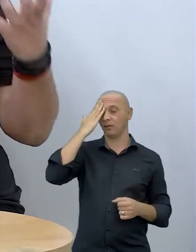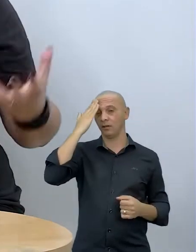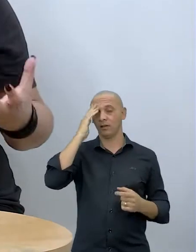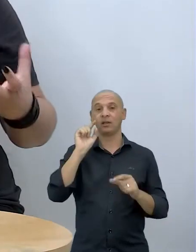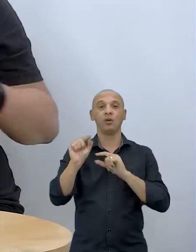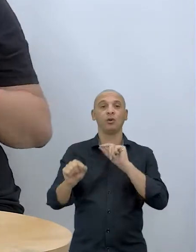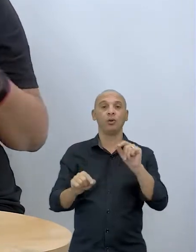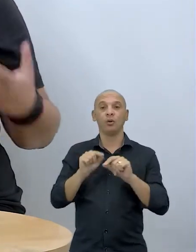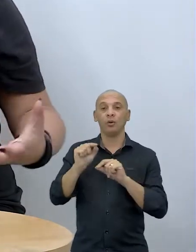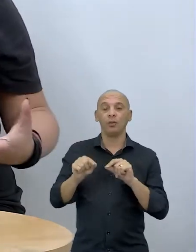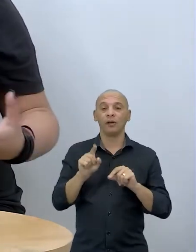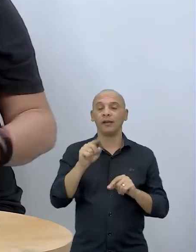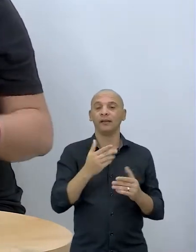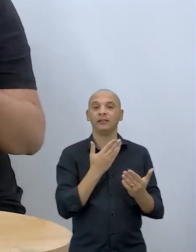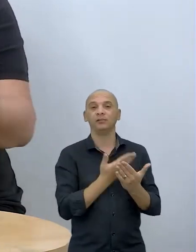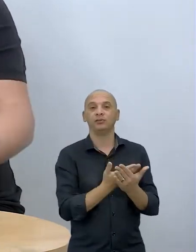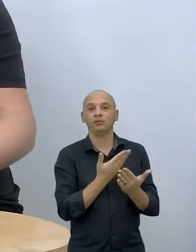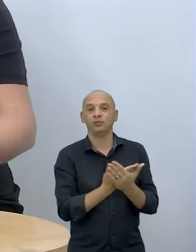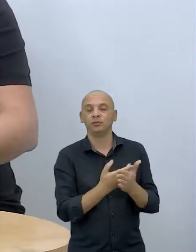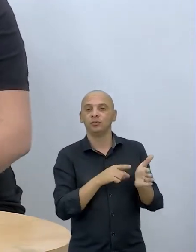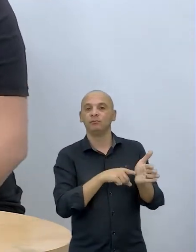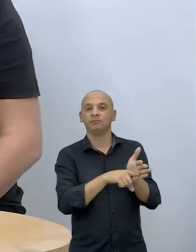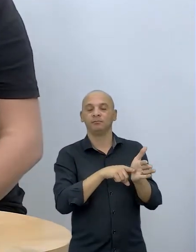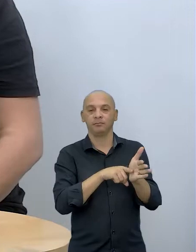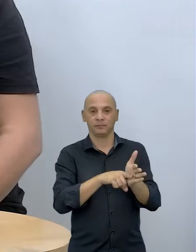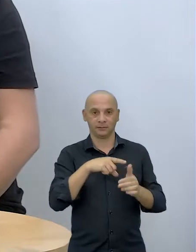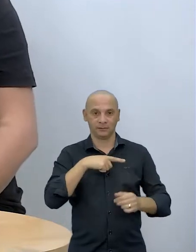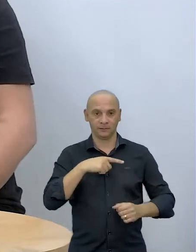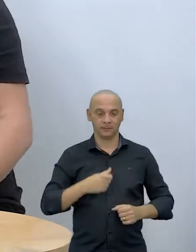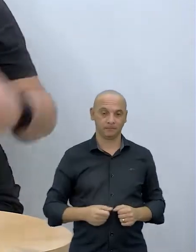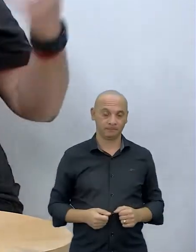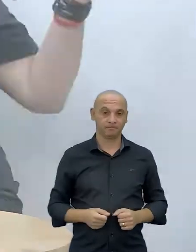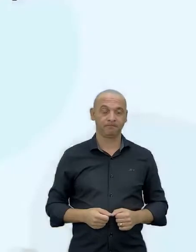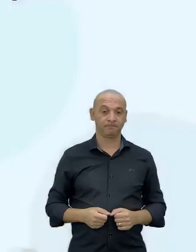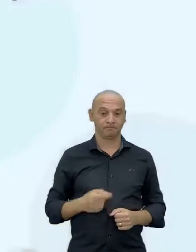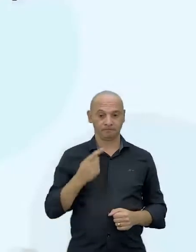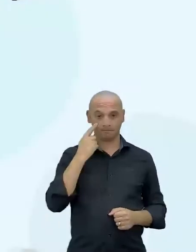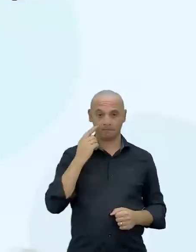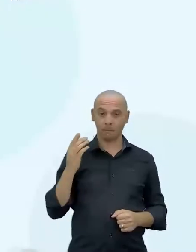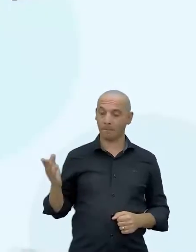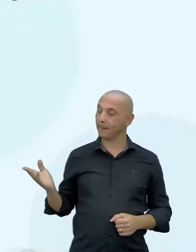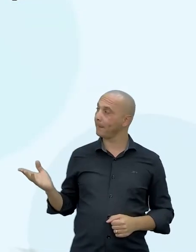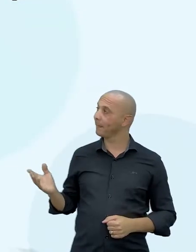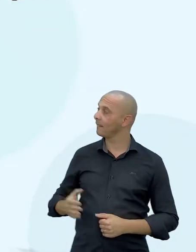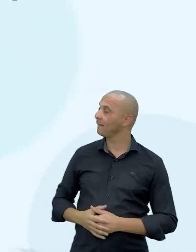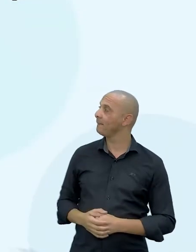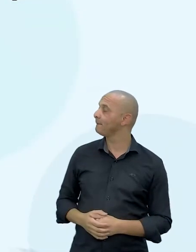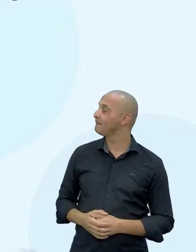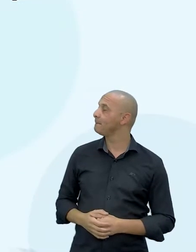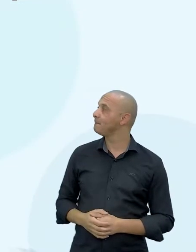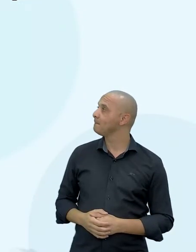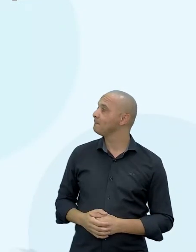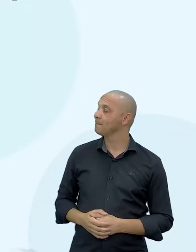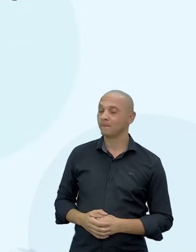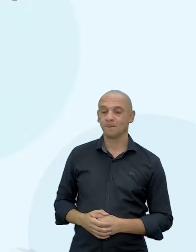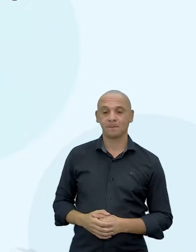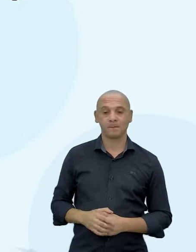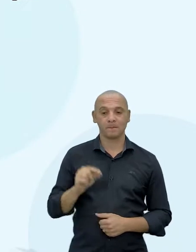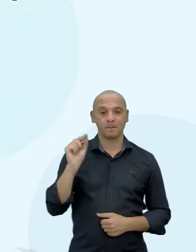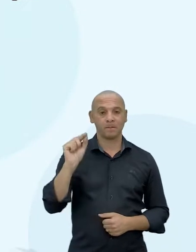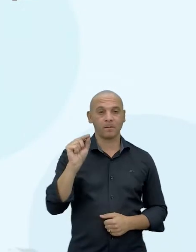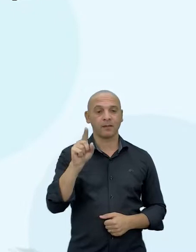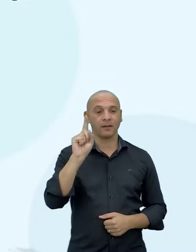fazer uma análise aí da proposta para que justamente possa ficar mais claro para você, né, o que é esse estudo de caso que é